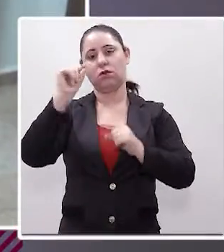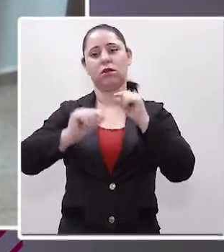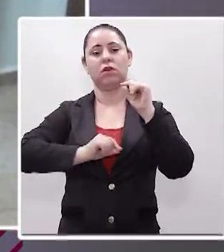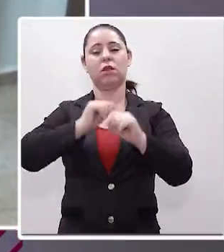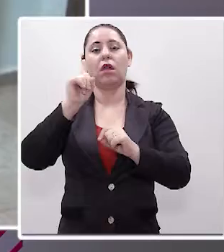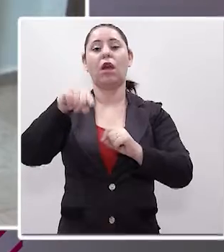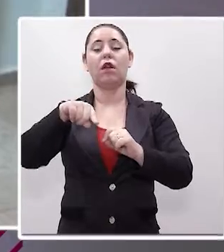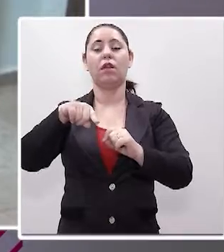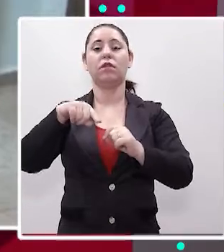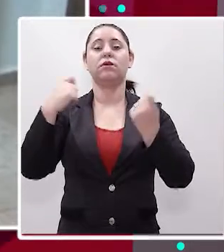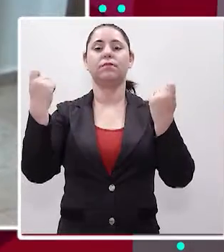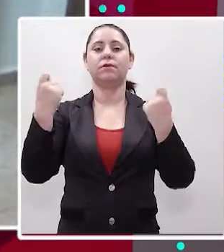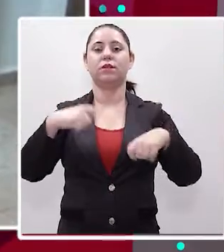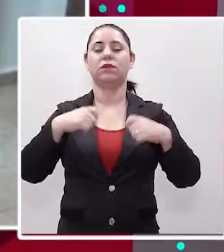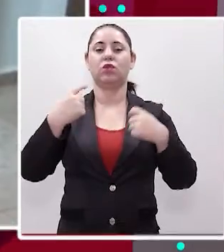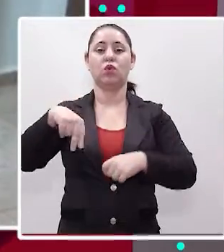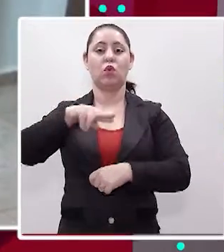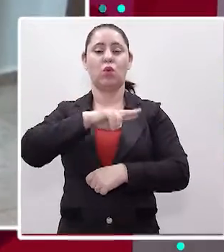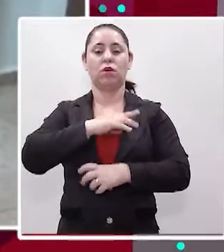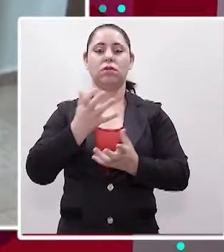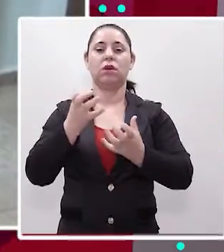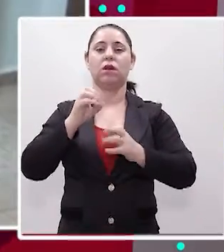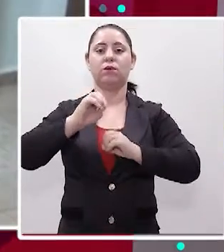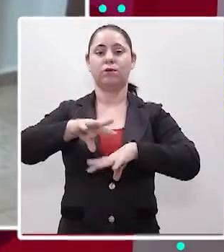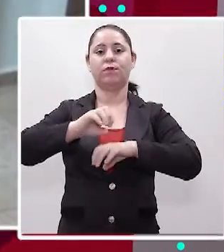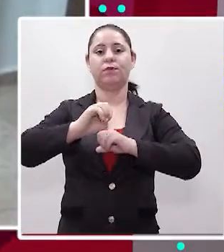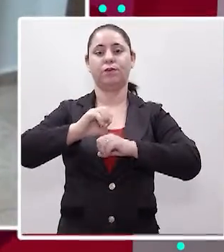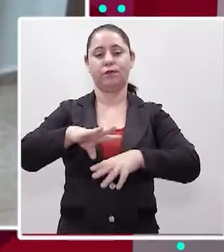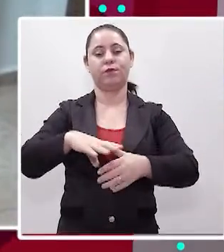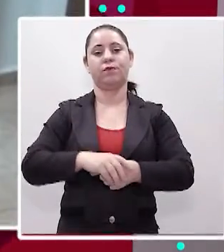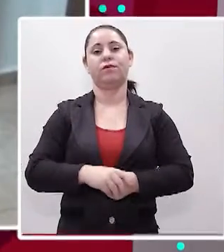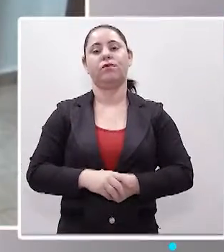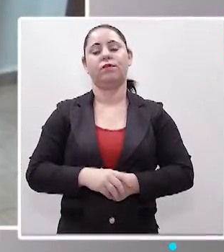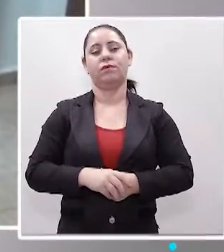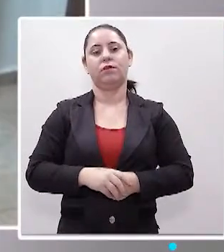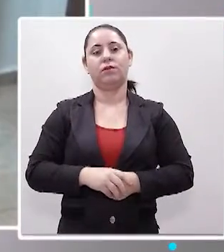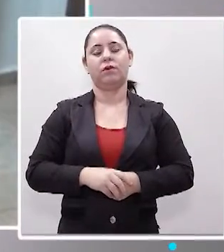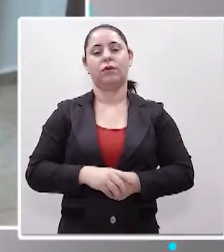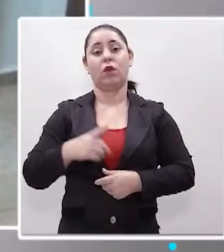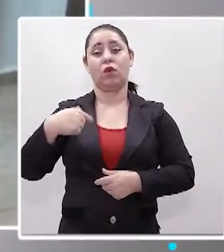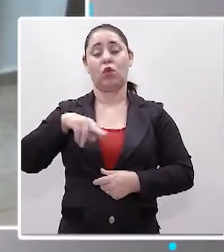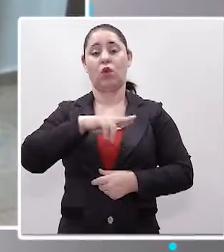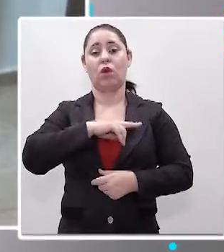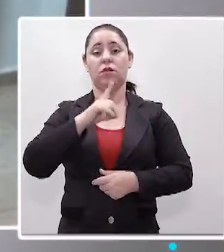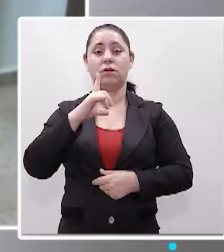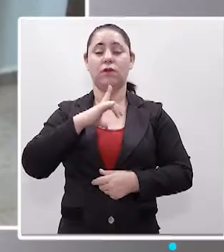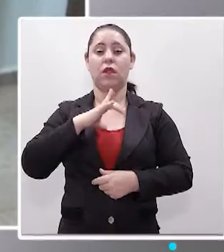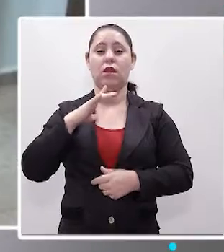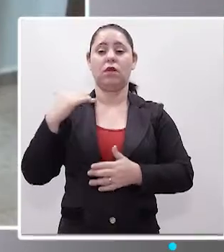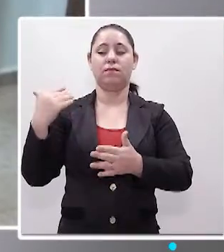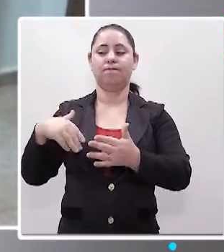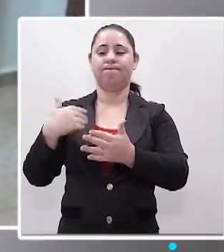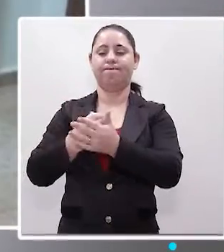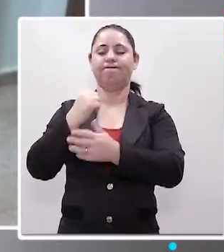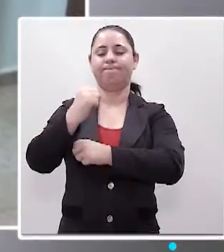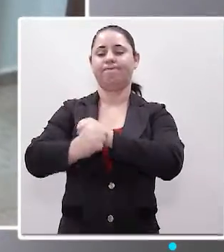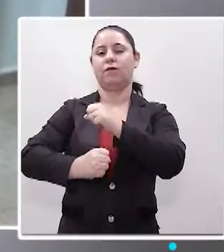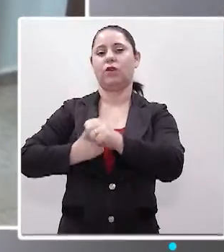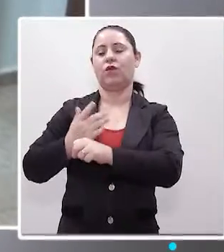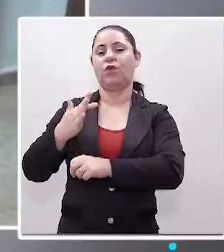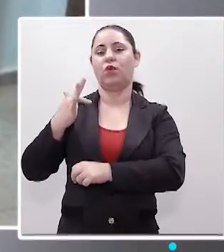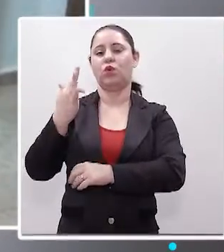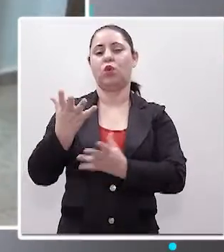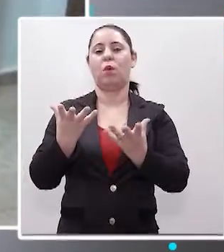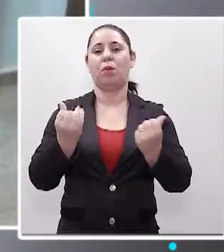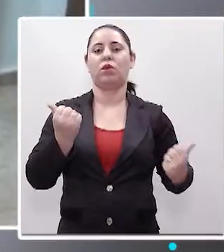acho que esse é o tom que a gente quer, né, para a educação, que a gente vai ter nos